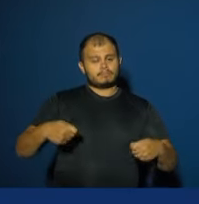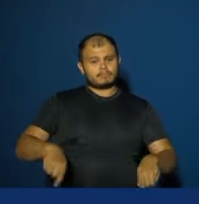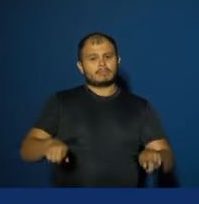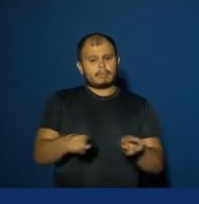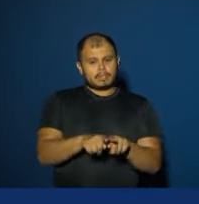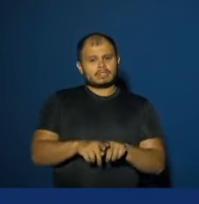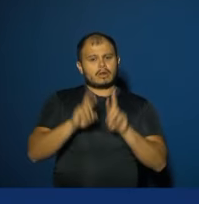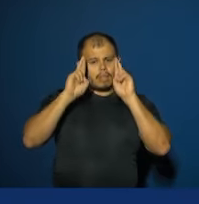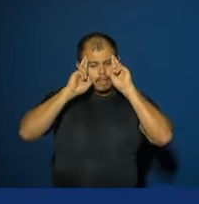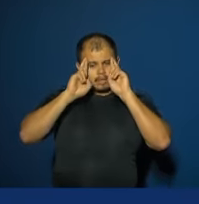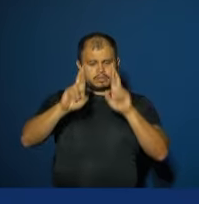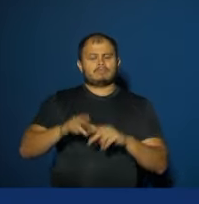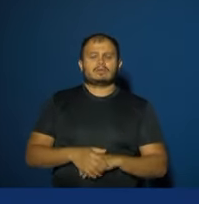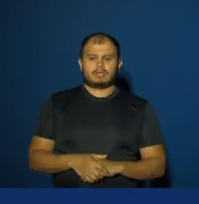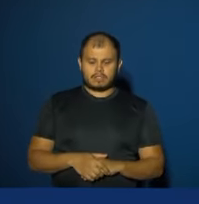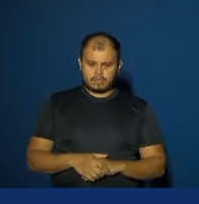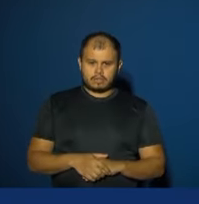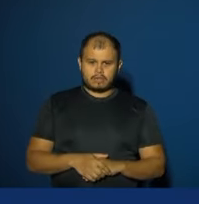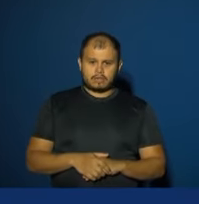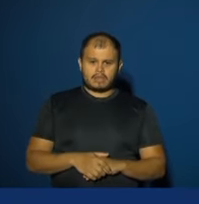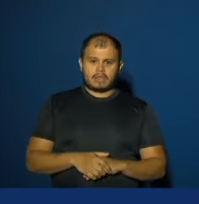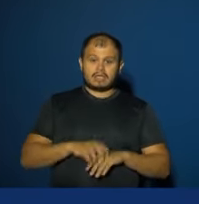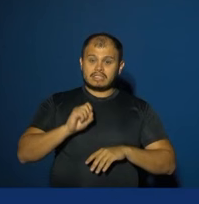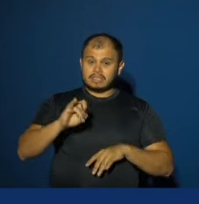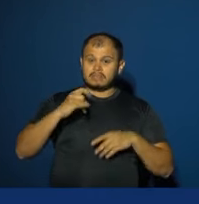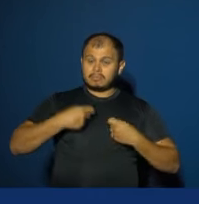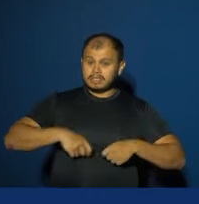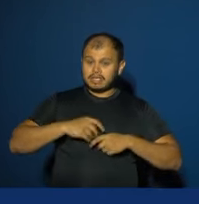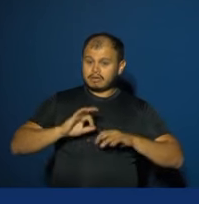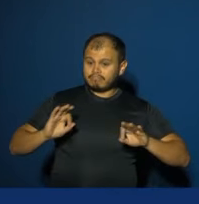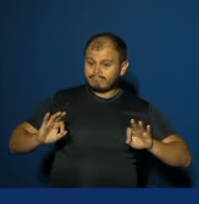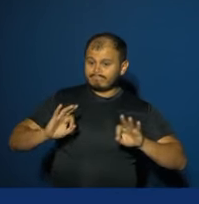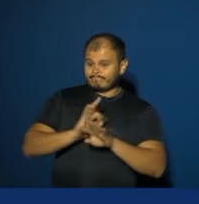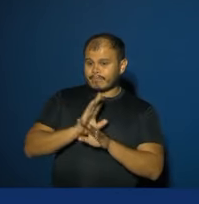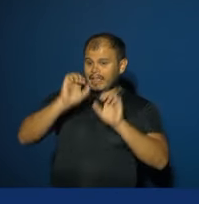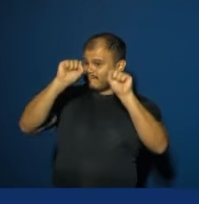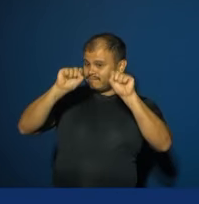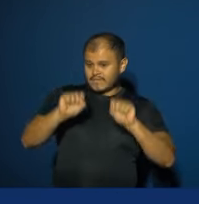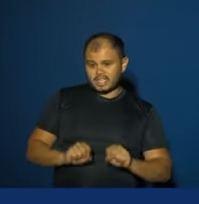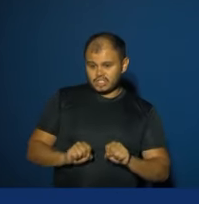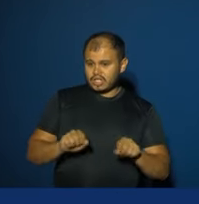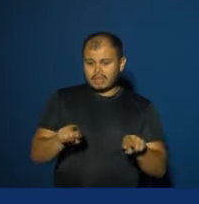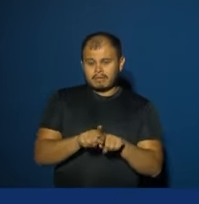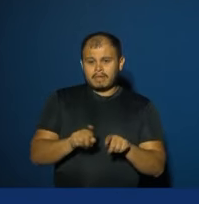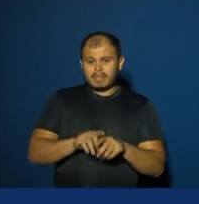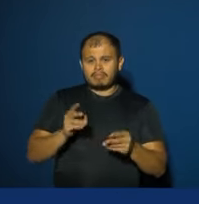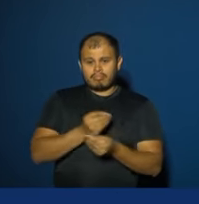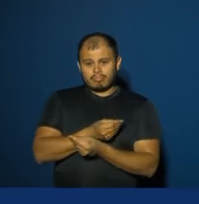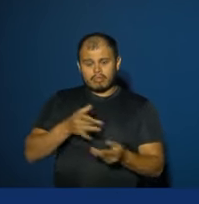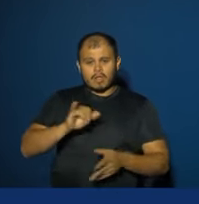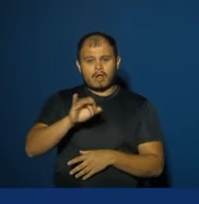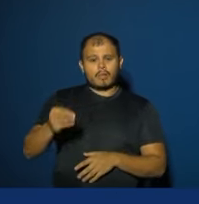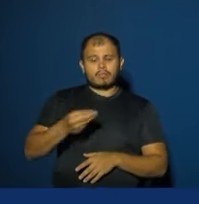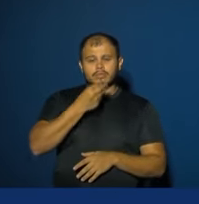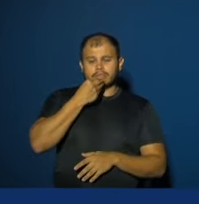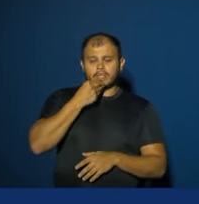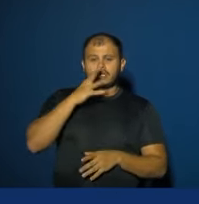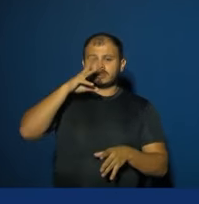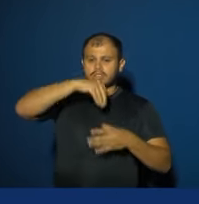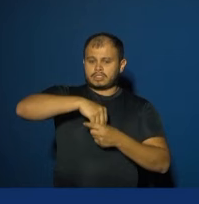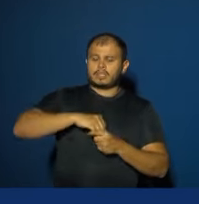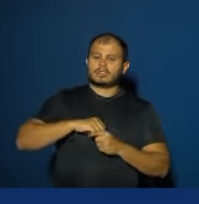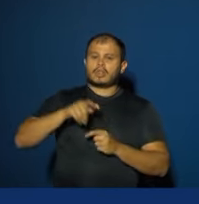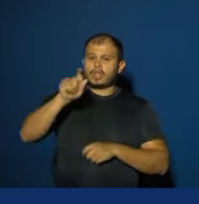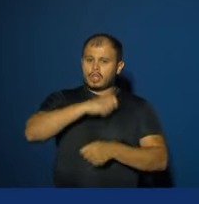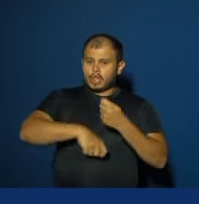inclusive na hora eventualmente de encerrar um relacionamento comercial eh e gerar oportunidade pra gente nas lojas e tal